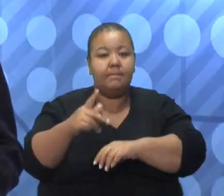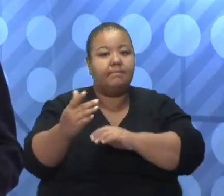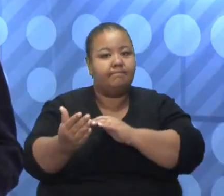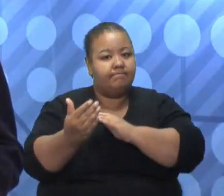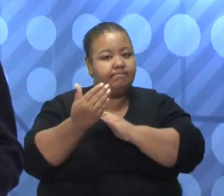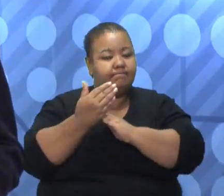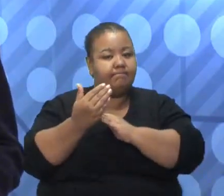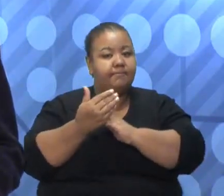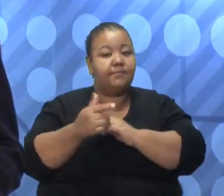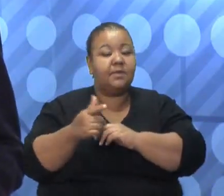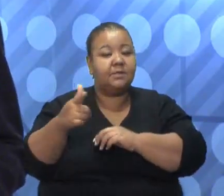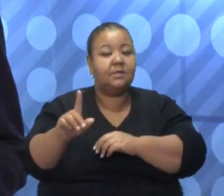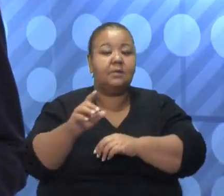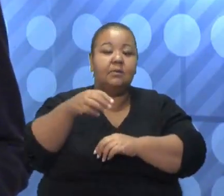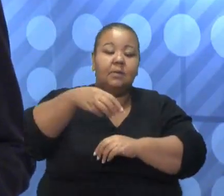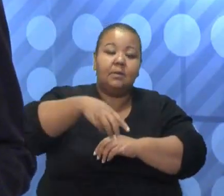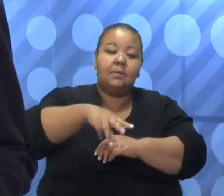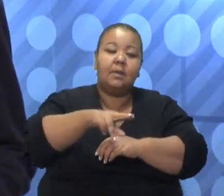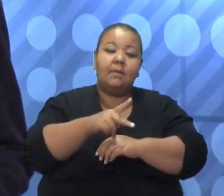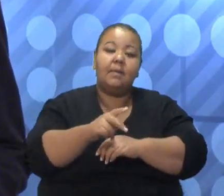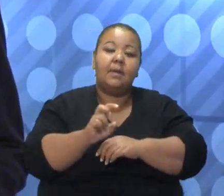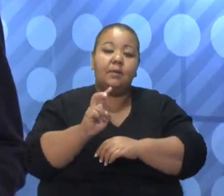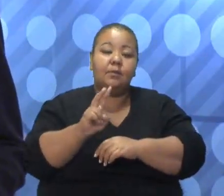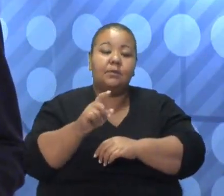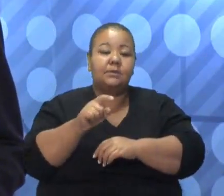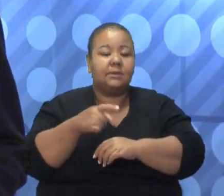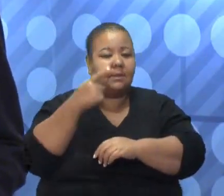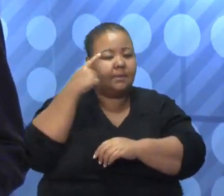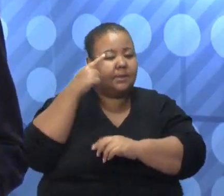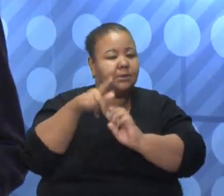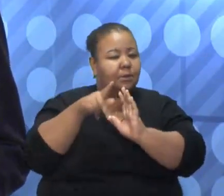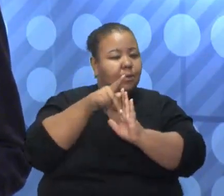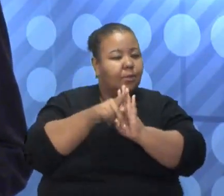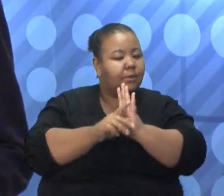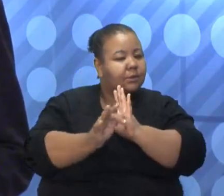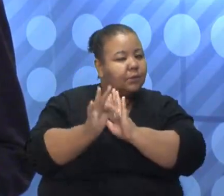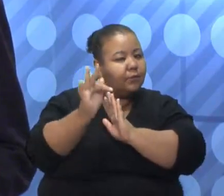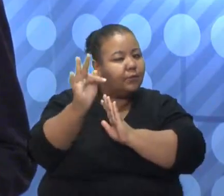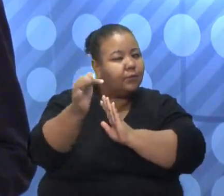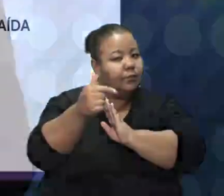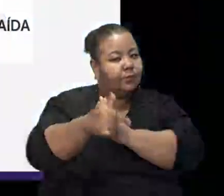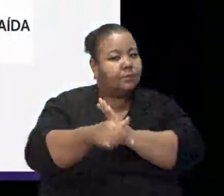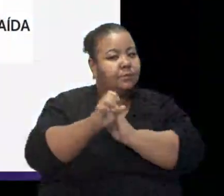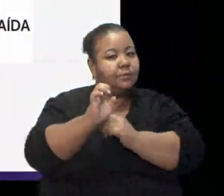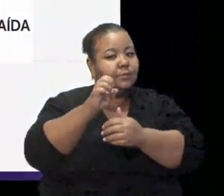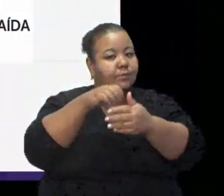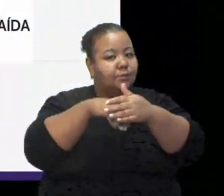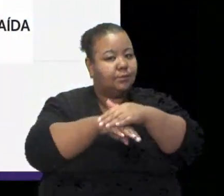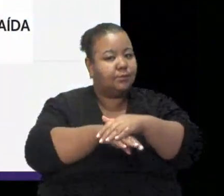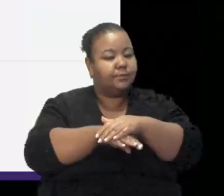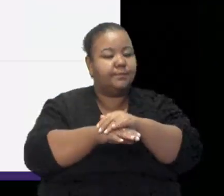daí a gente tem o MRP2, que fala sobre projeções futuras desse planejamento de estoque.